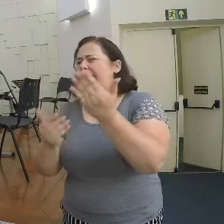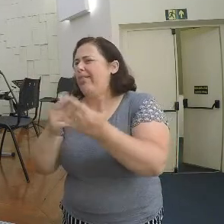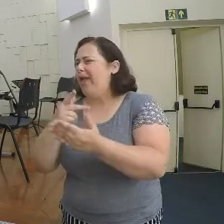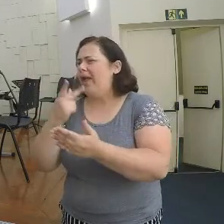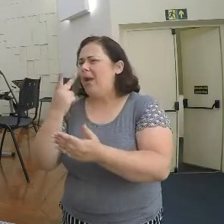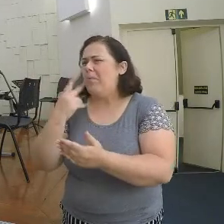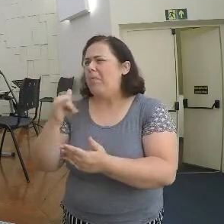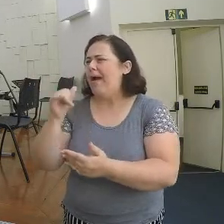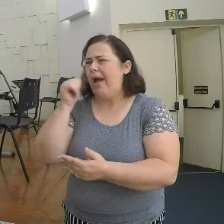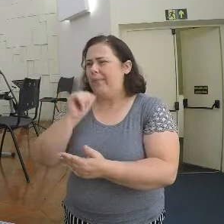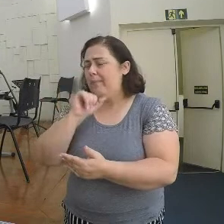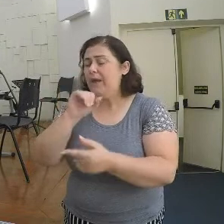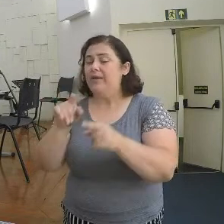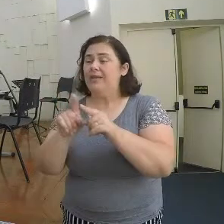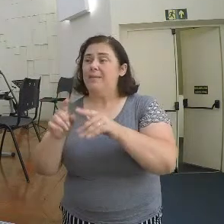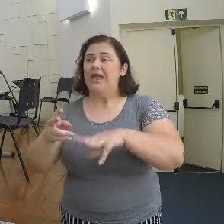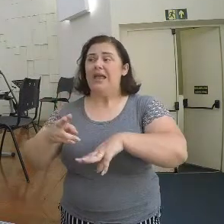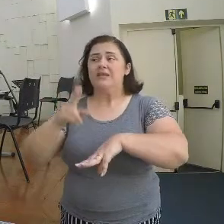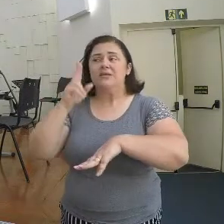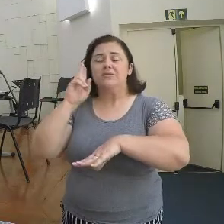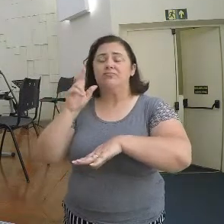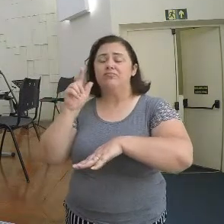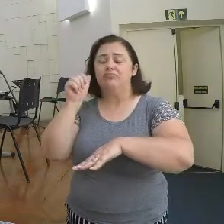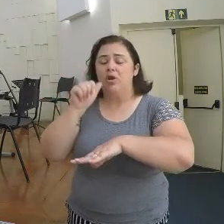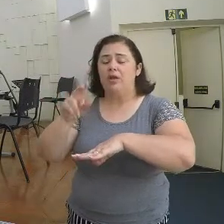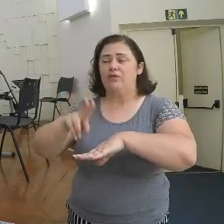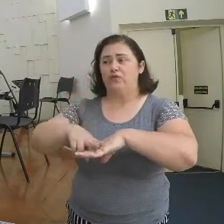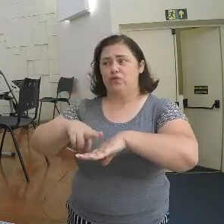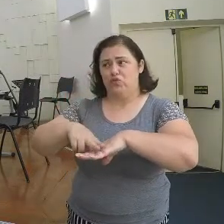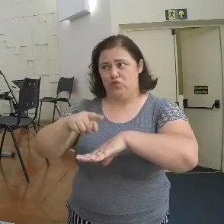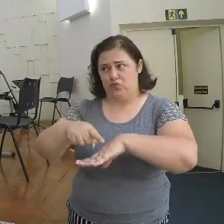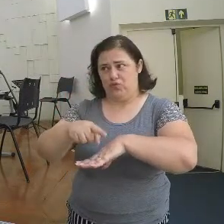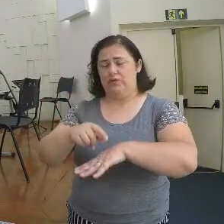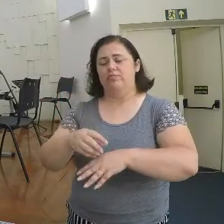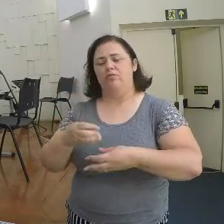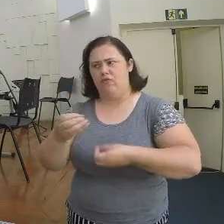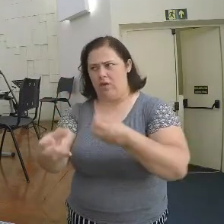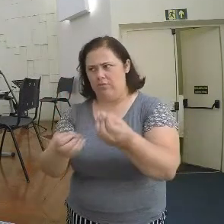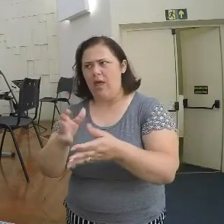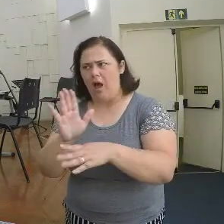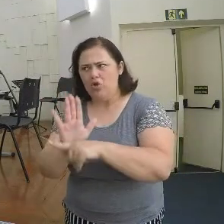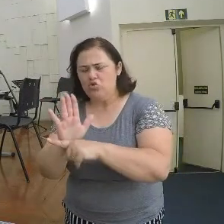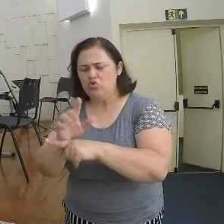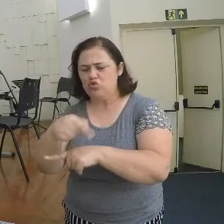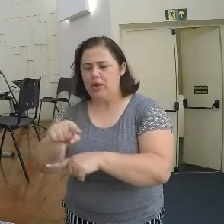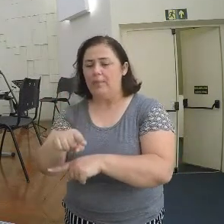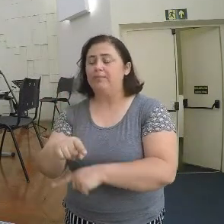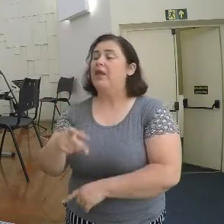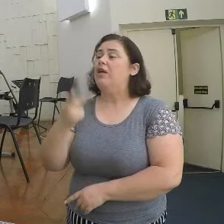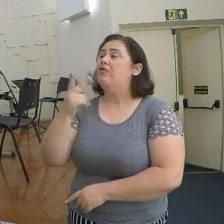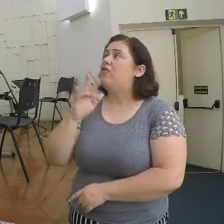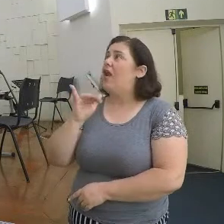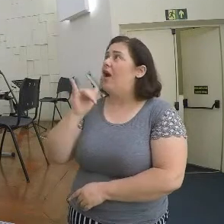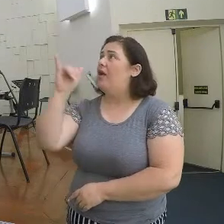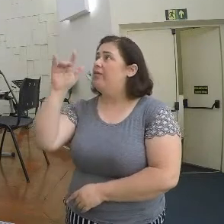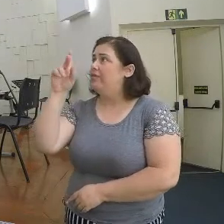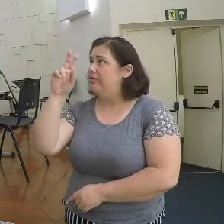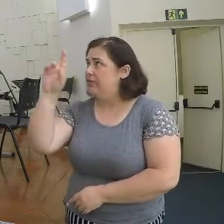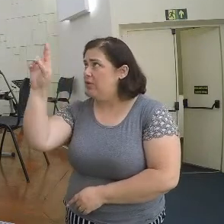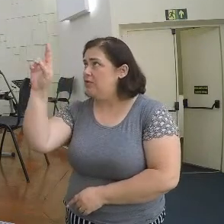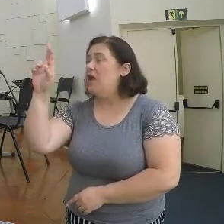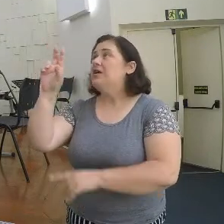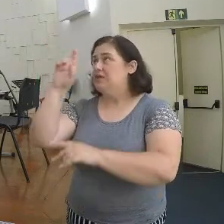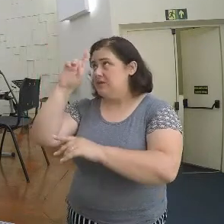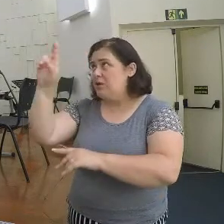tuas cidades e se fartem. Dirás perante o Senhor teu Deus: tirei de minha casa o que é consagrado e dei também